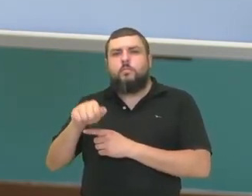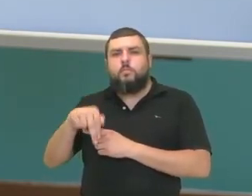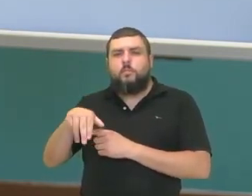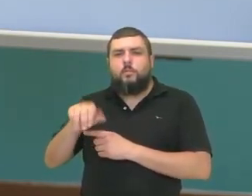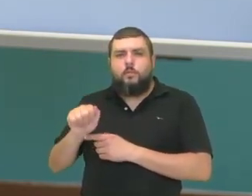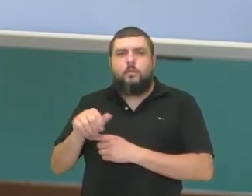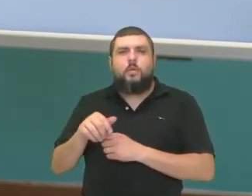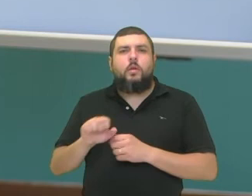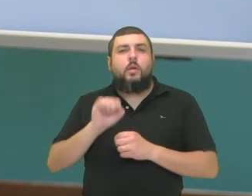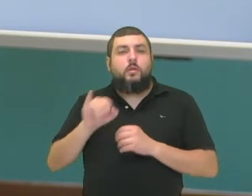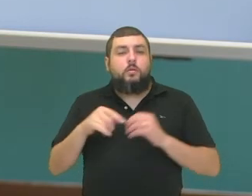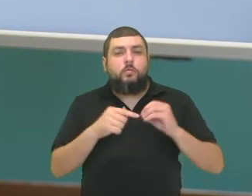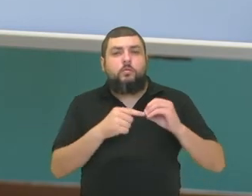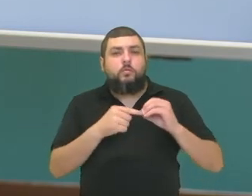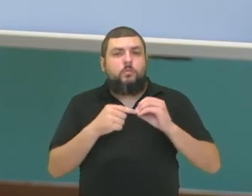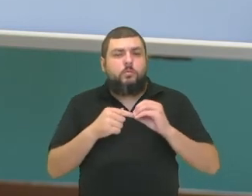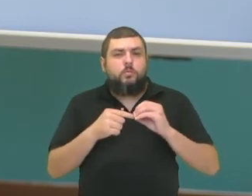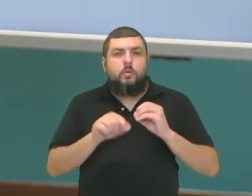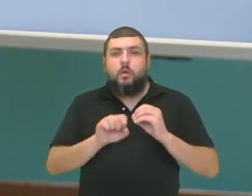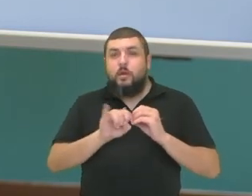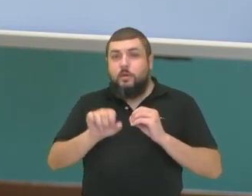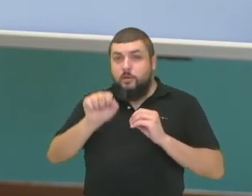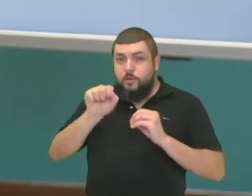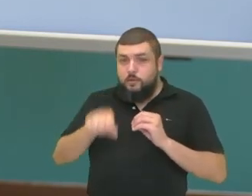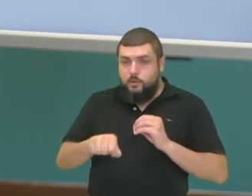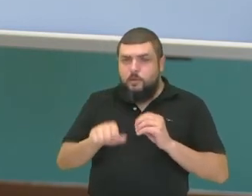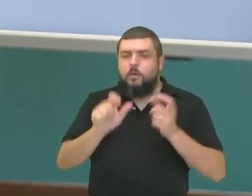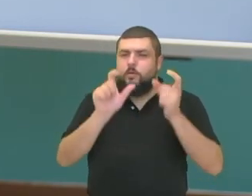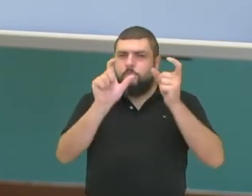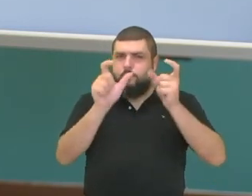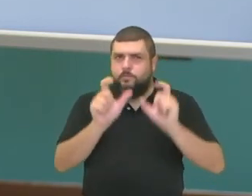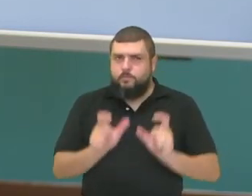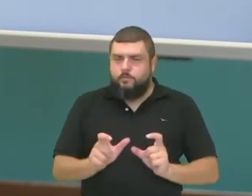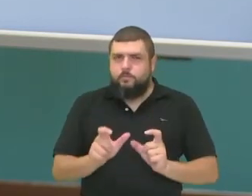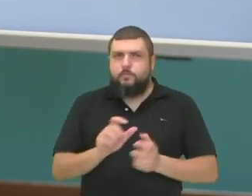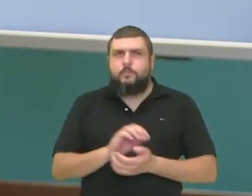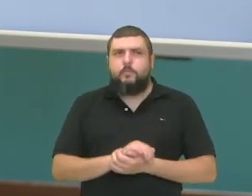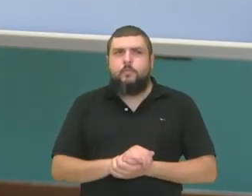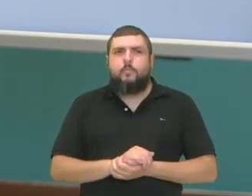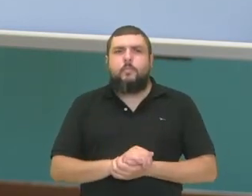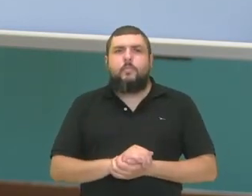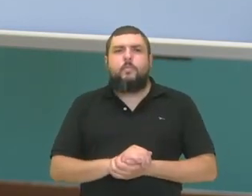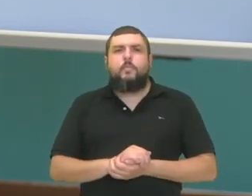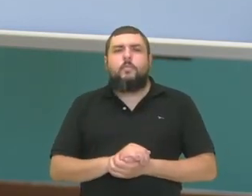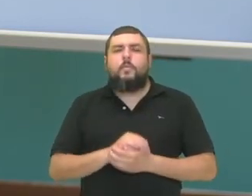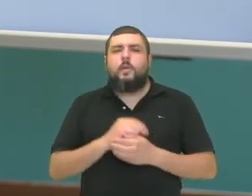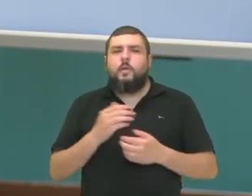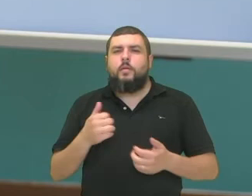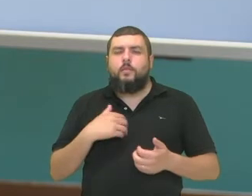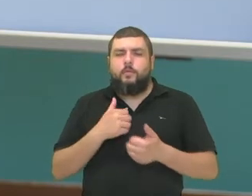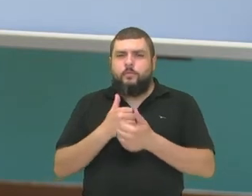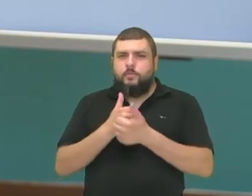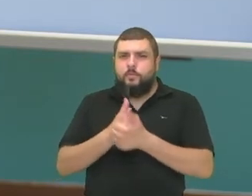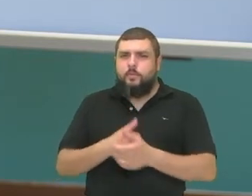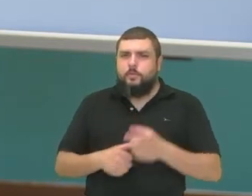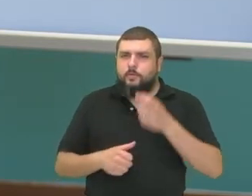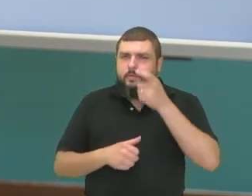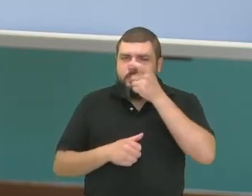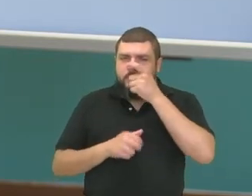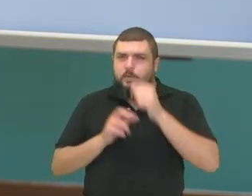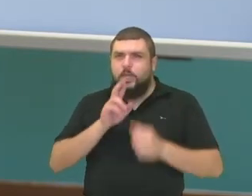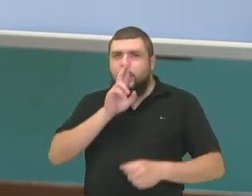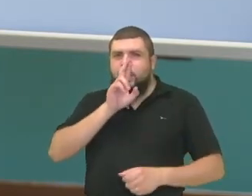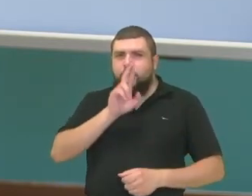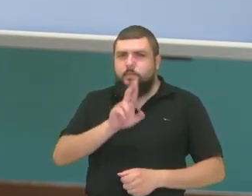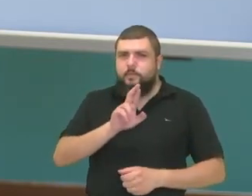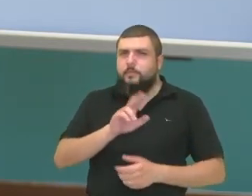e, caso seja, classificar o tipo de isomeria. Então aqui nós temos o butanal, tá? Aqui, ó, C dupla